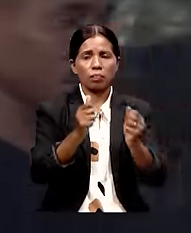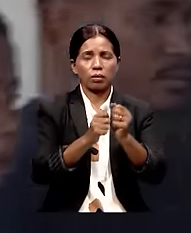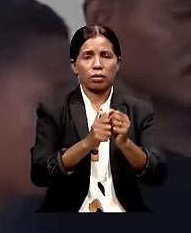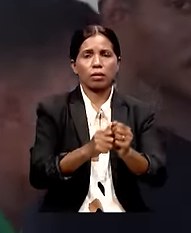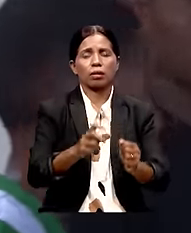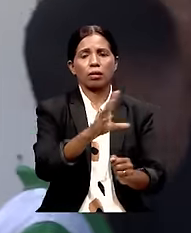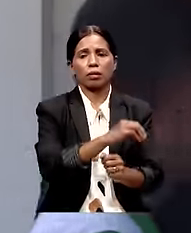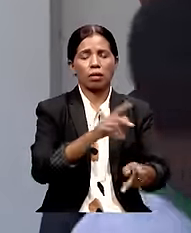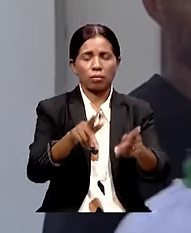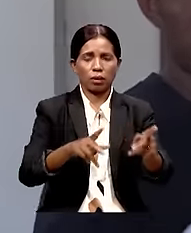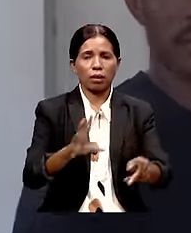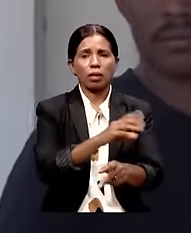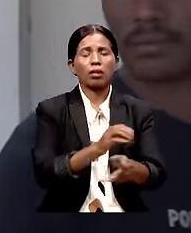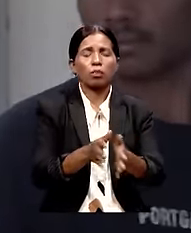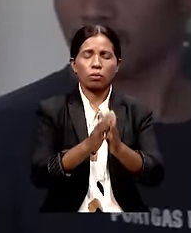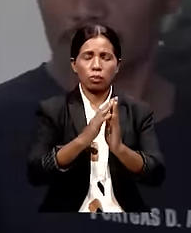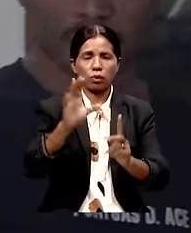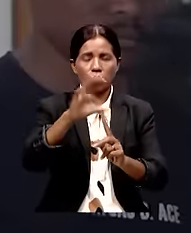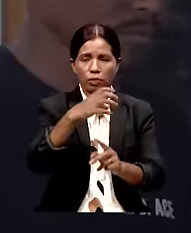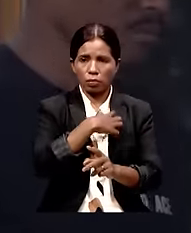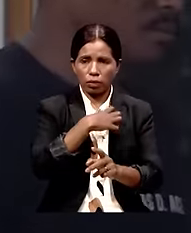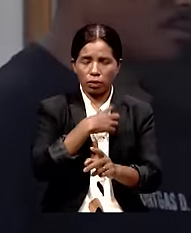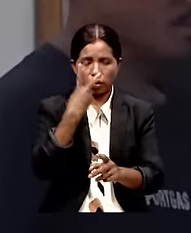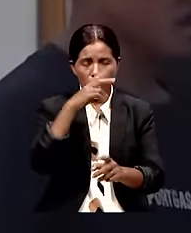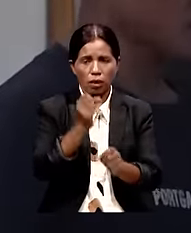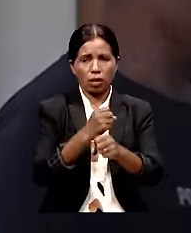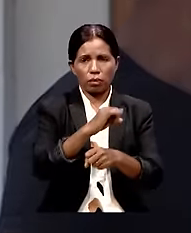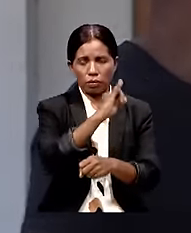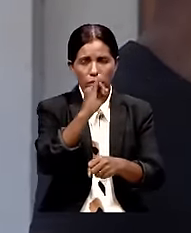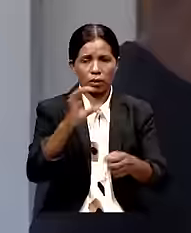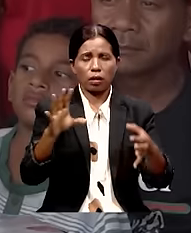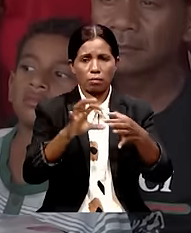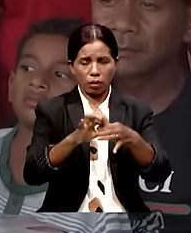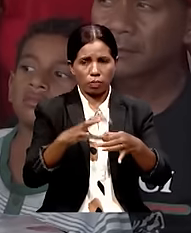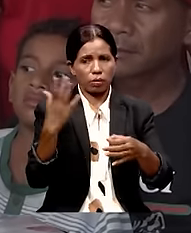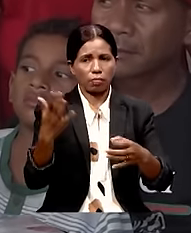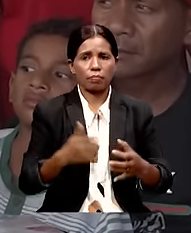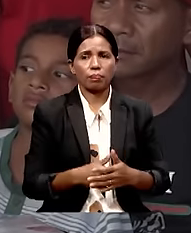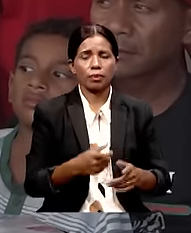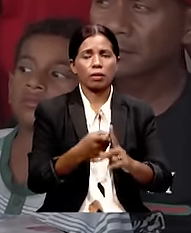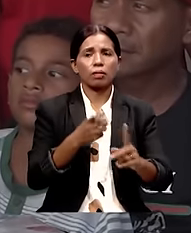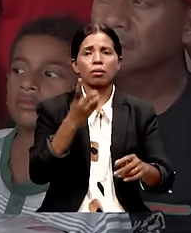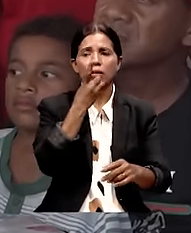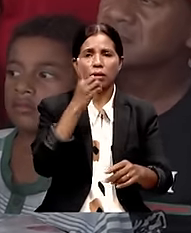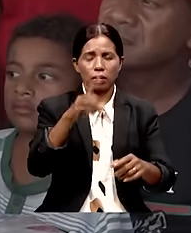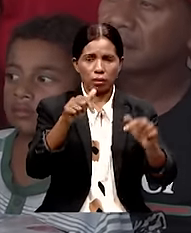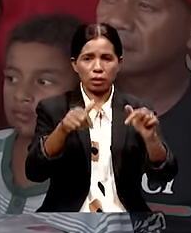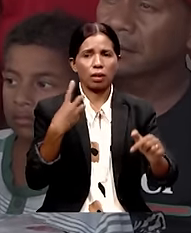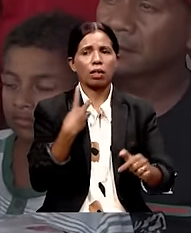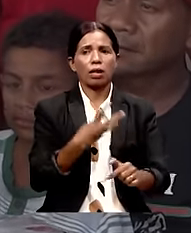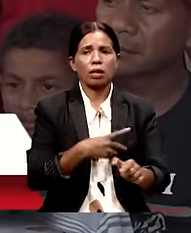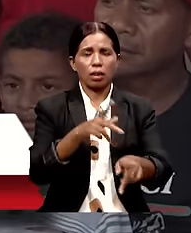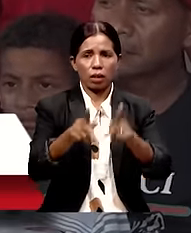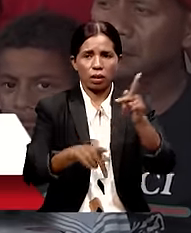Bidau Tocobaru 2, o seu comando geral Penetele, atual investigação para membro refere. Li Rússi declaração de né? Ami,